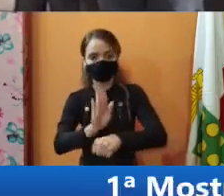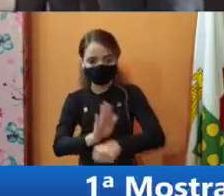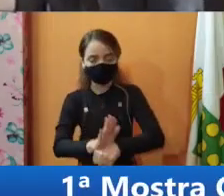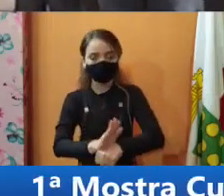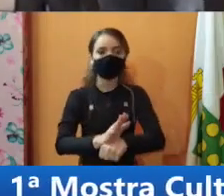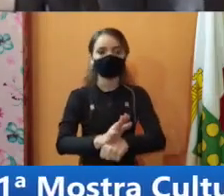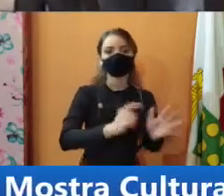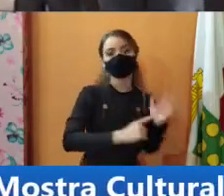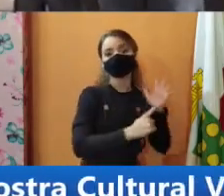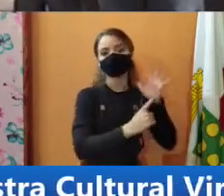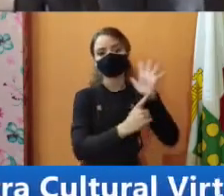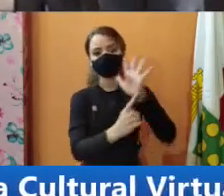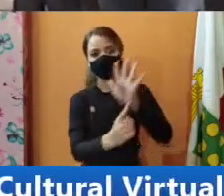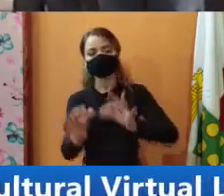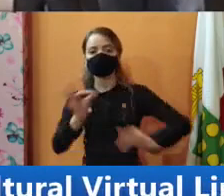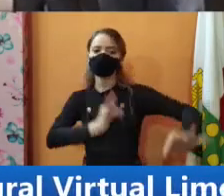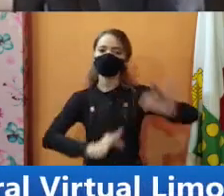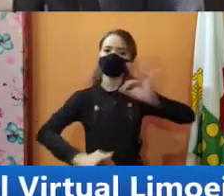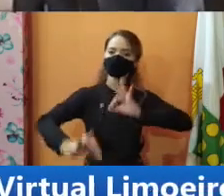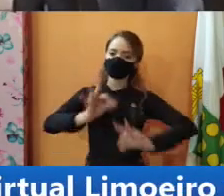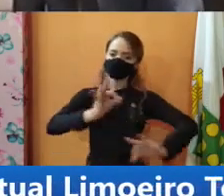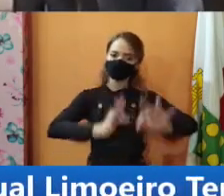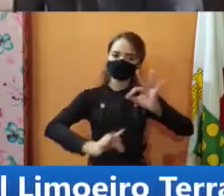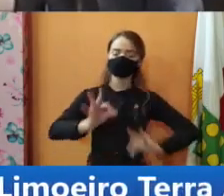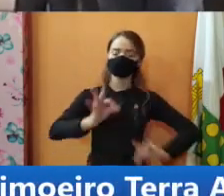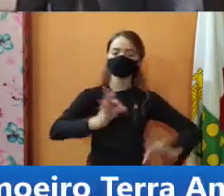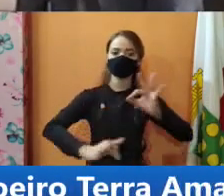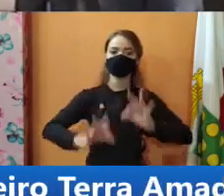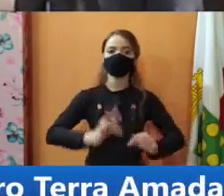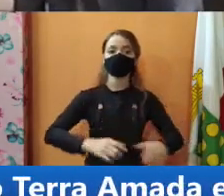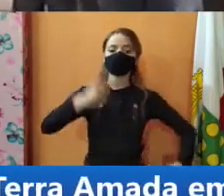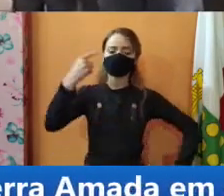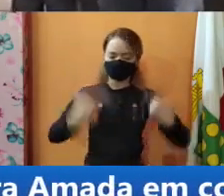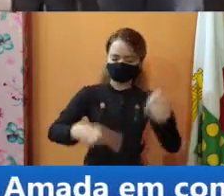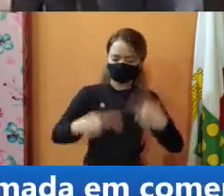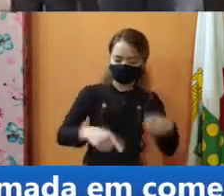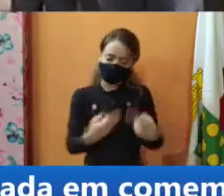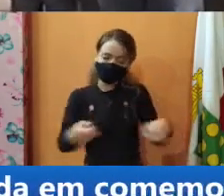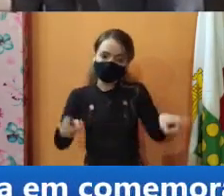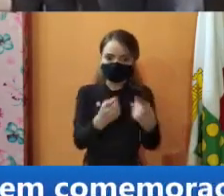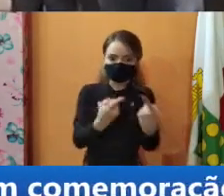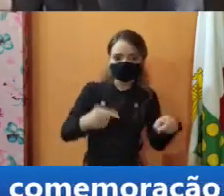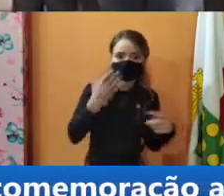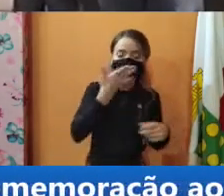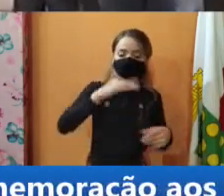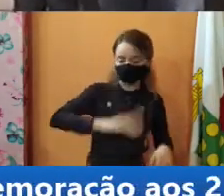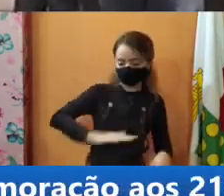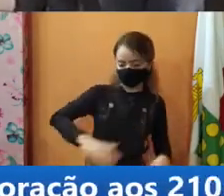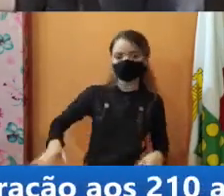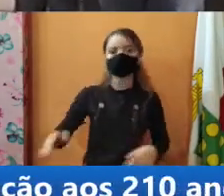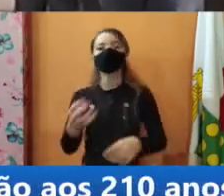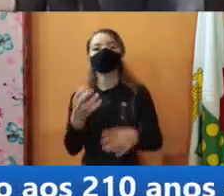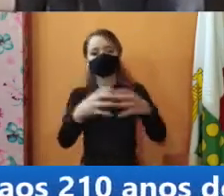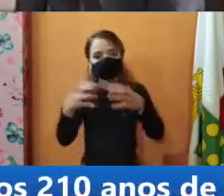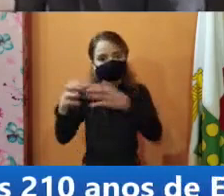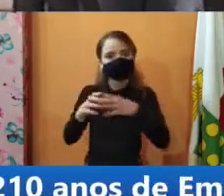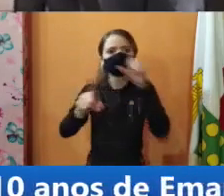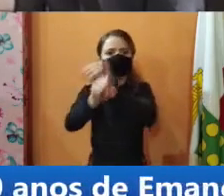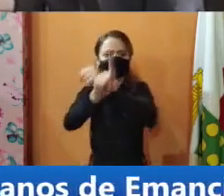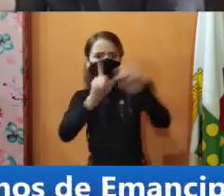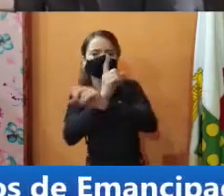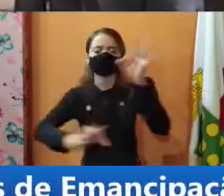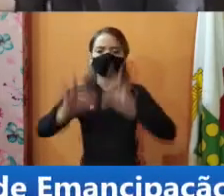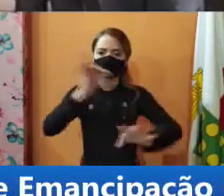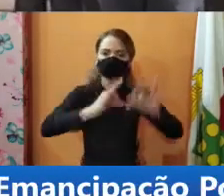projeto, não é? E o projeto também da banda marcial das crianças do projeto social Palhaço Chililique.